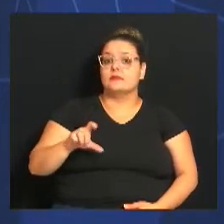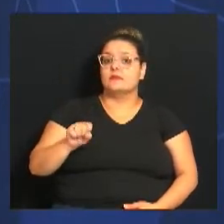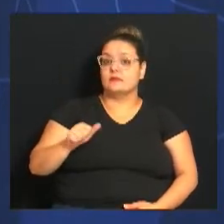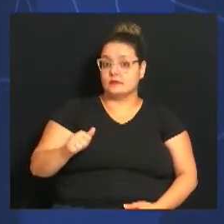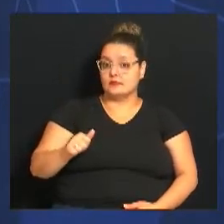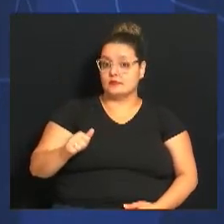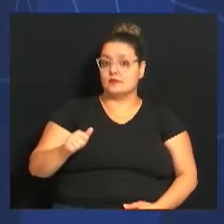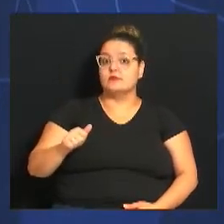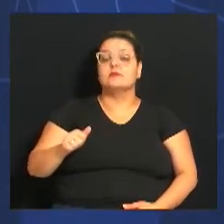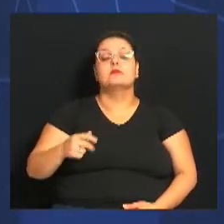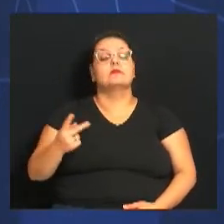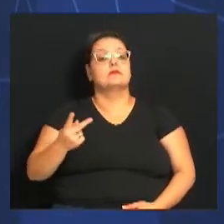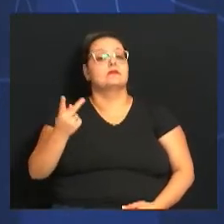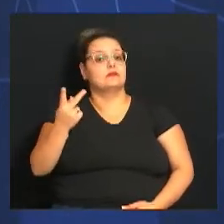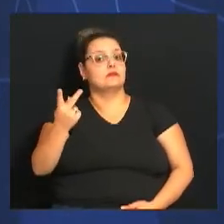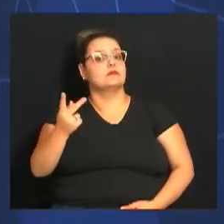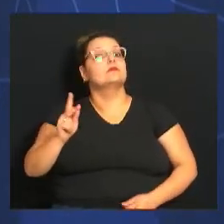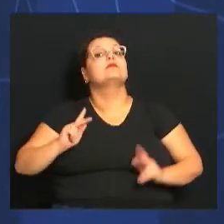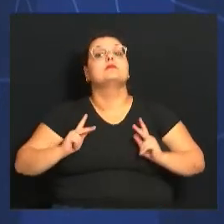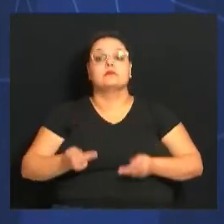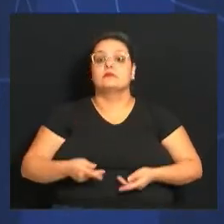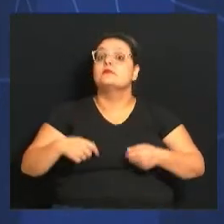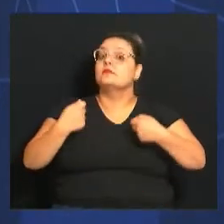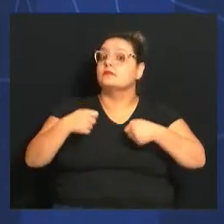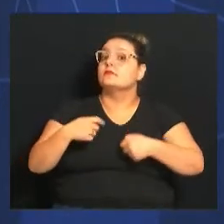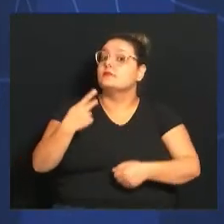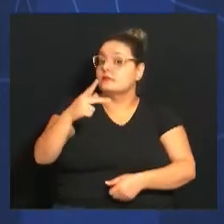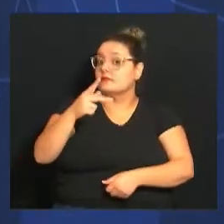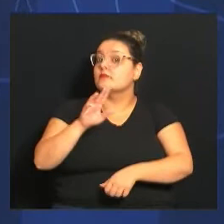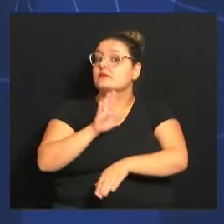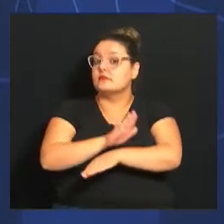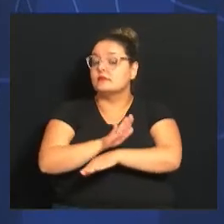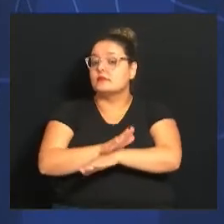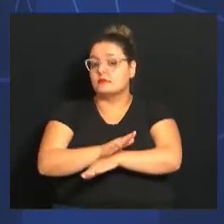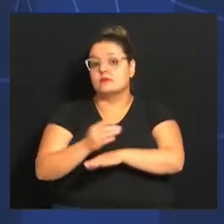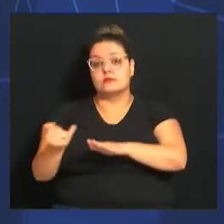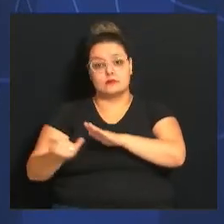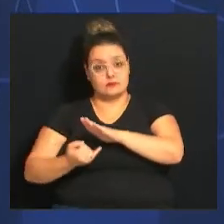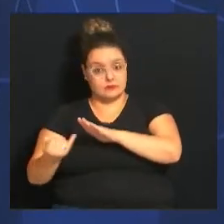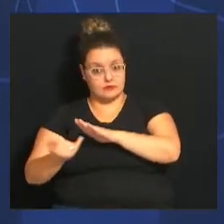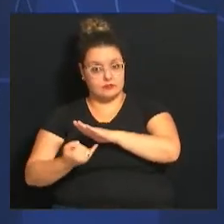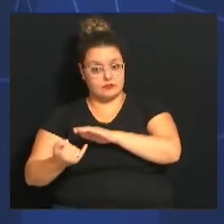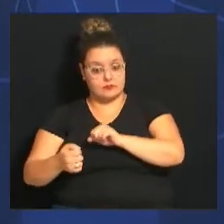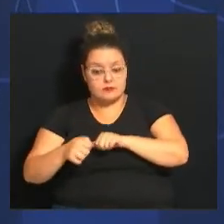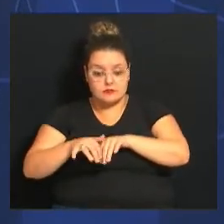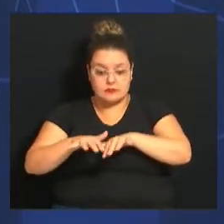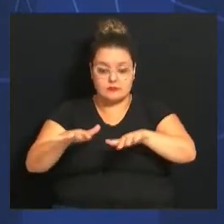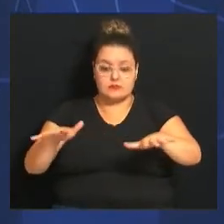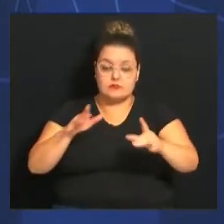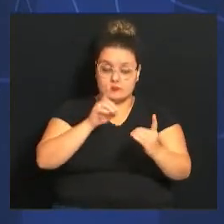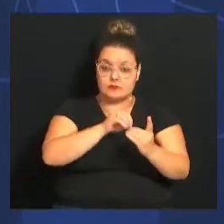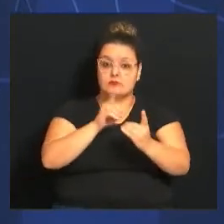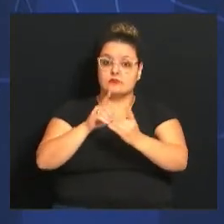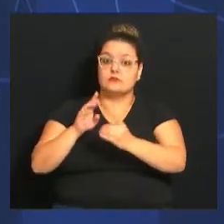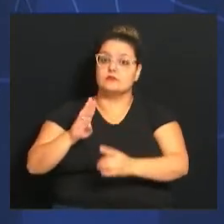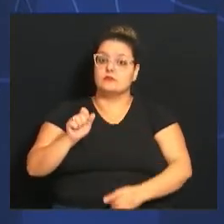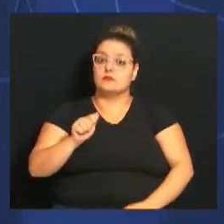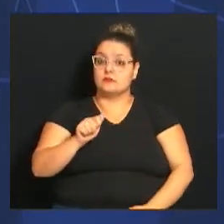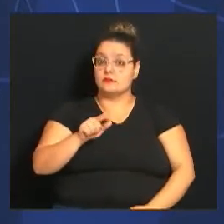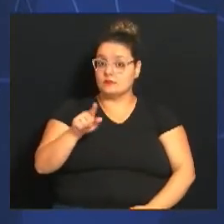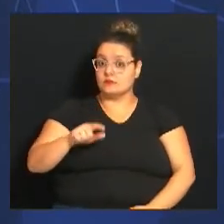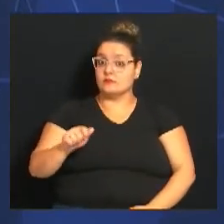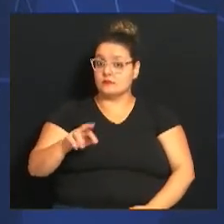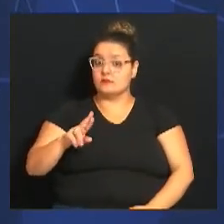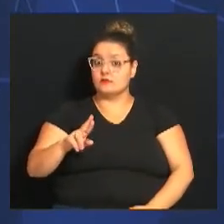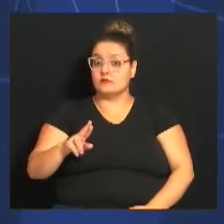de Campinas, está precisando da sua ajuda. A instituição que ampliou o atendimento do bazar está agora atrás